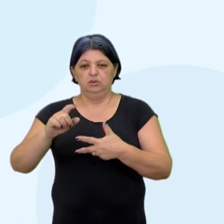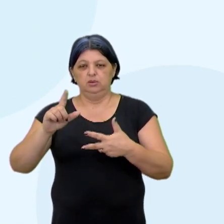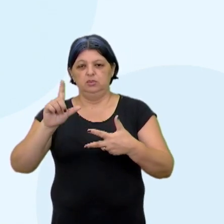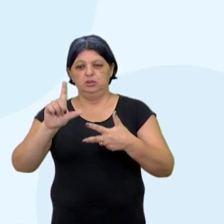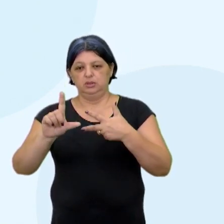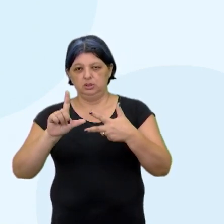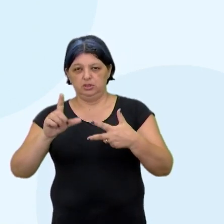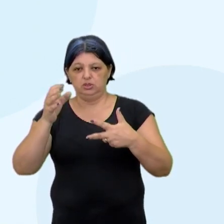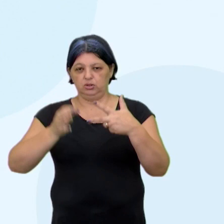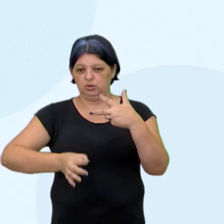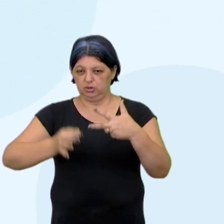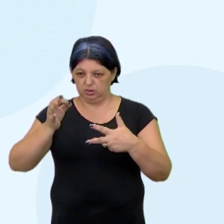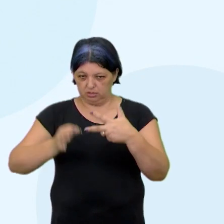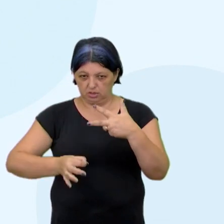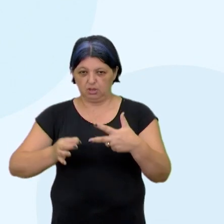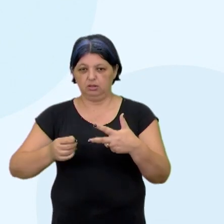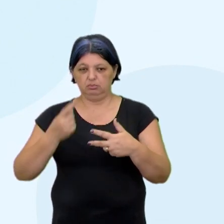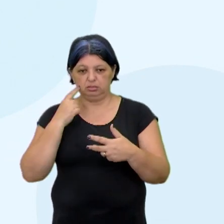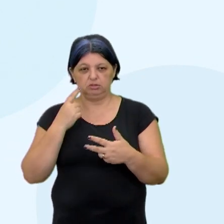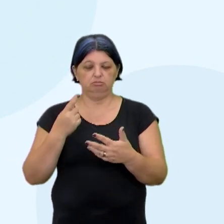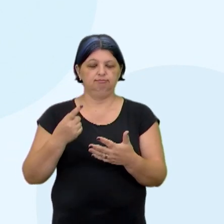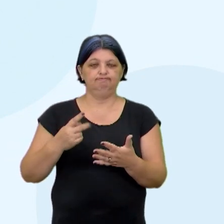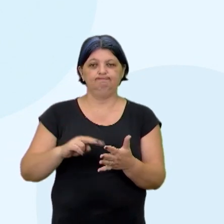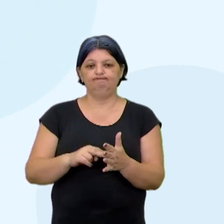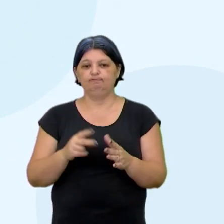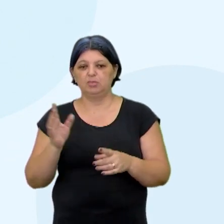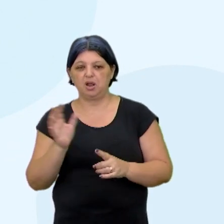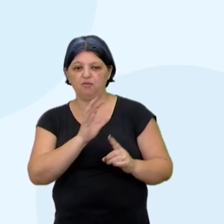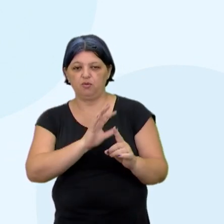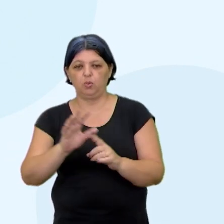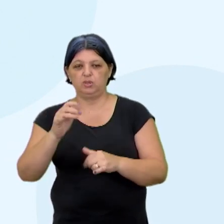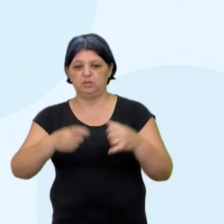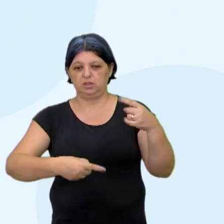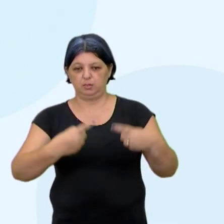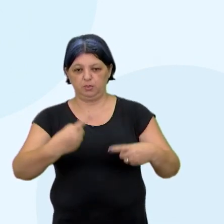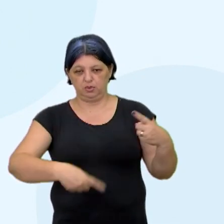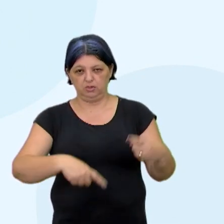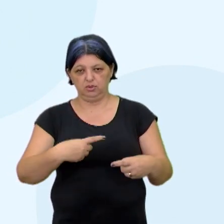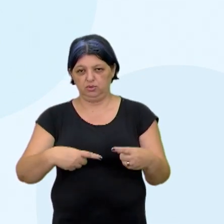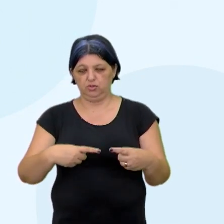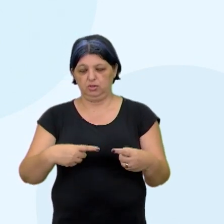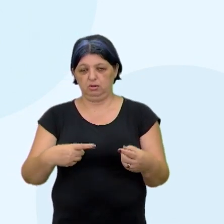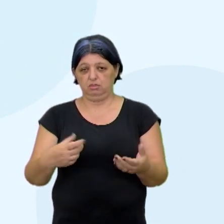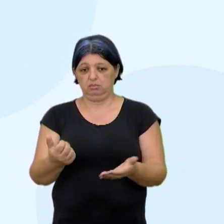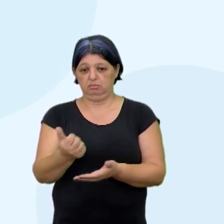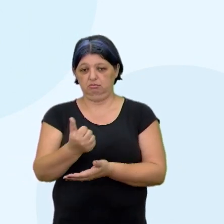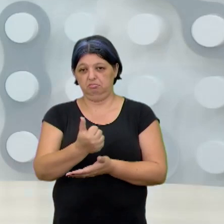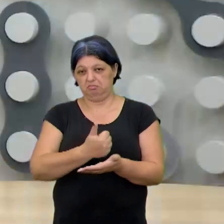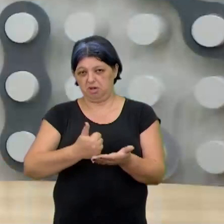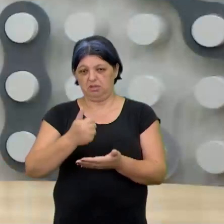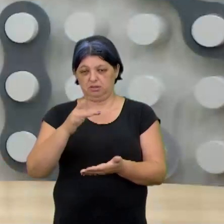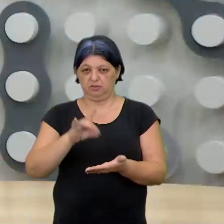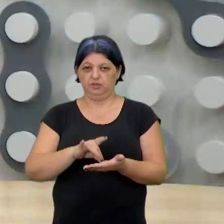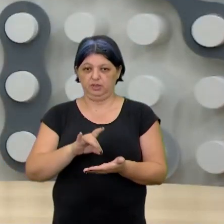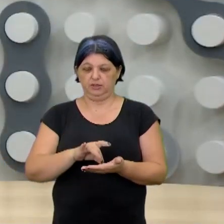política, perde sentido e base real. É isso aí.